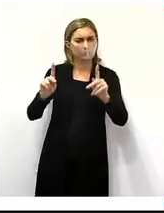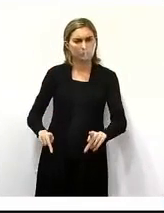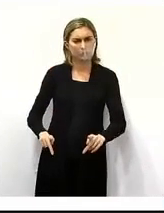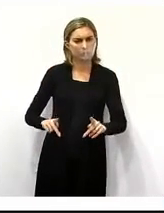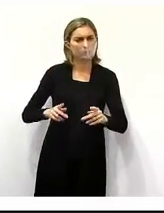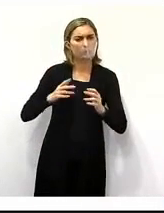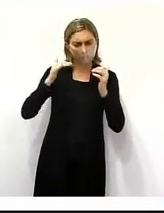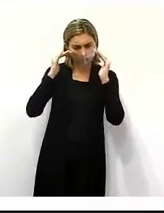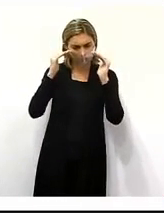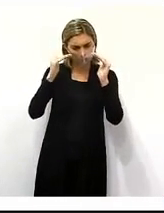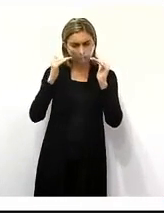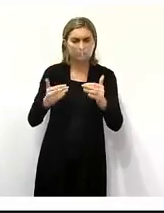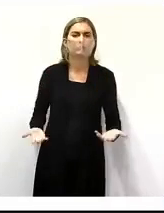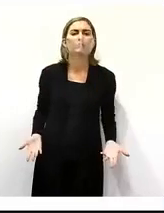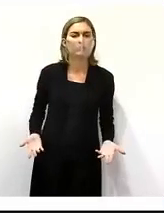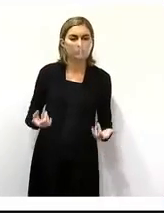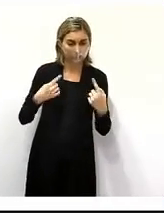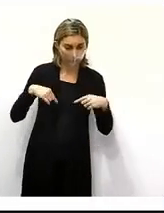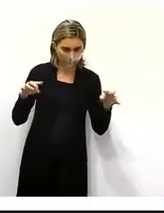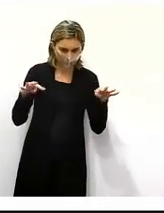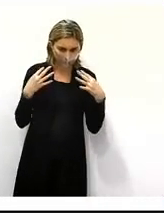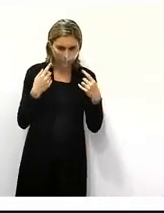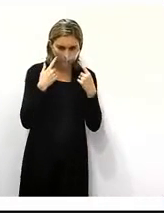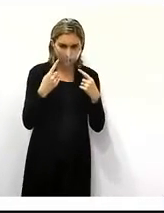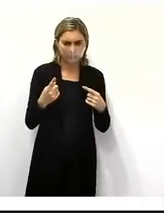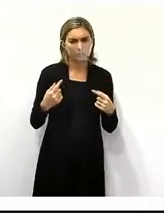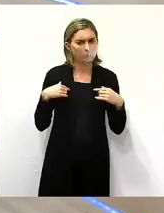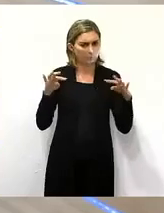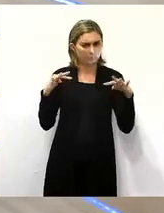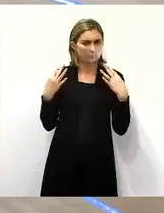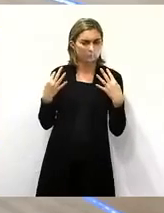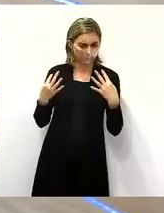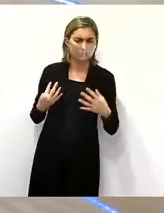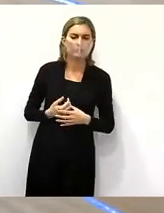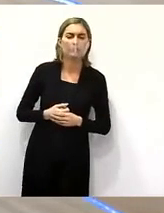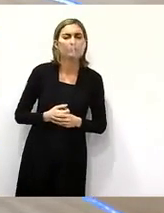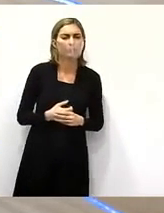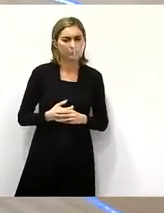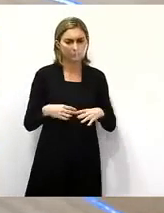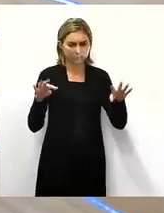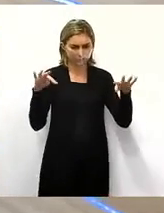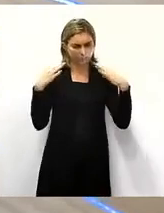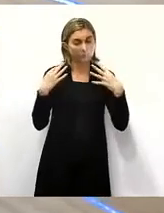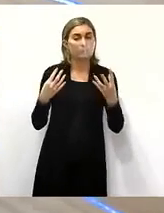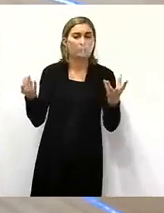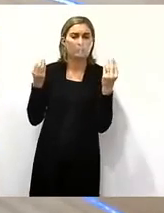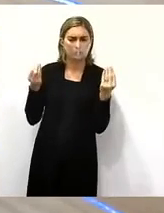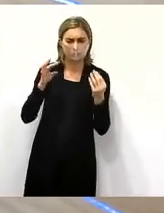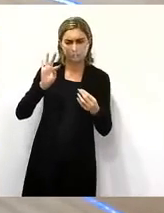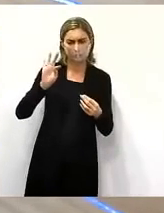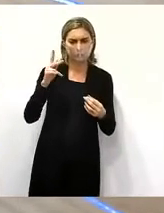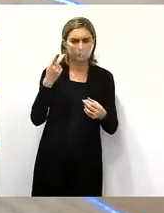e segui-la. Então, aqui comigo, observem, garotada, observem, né? Para